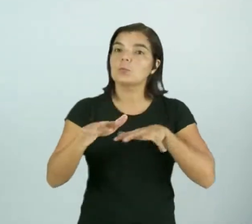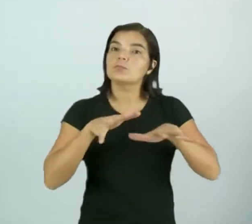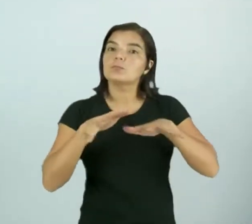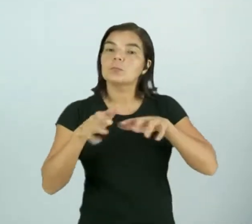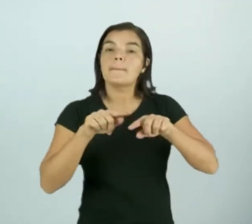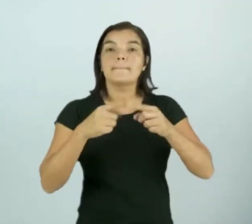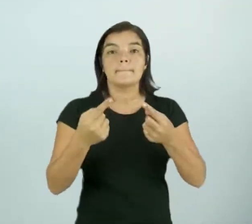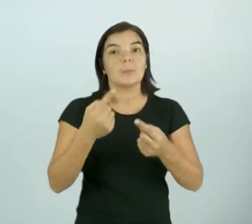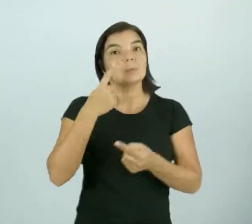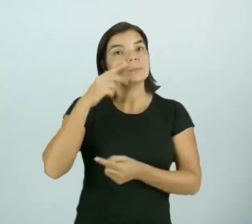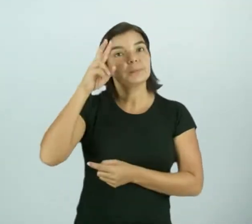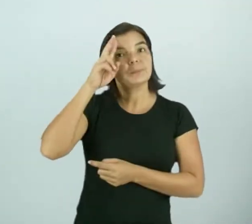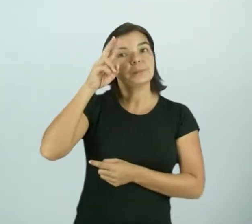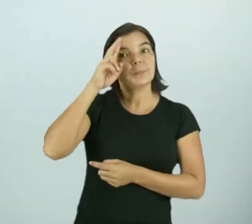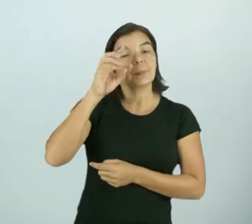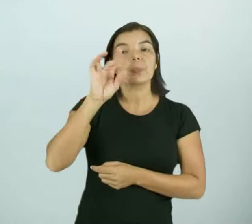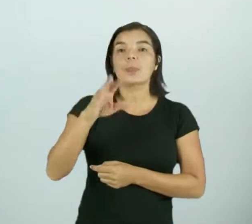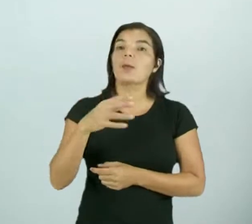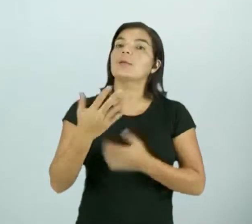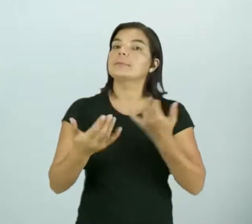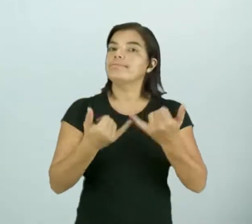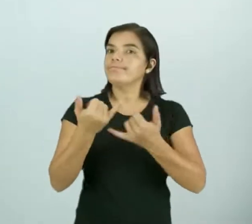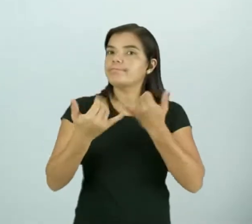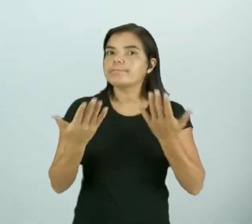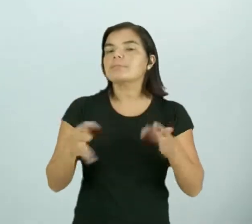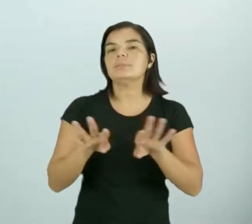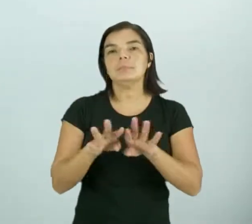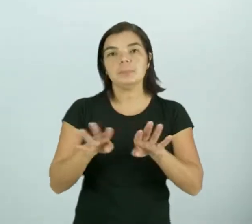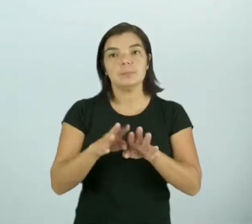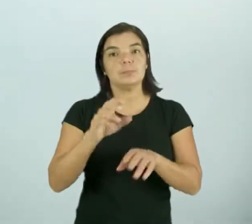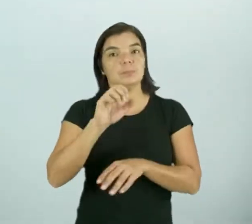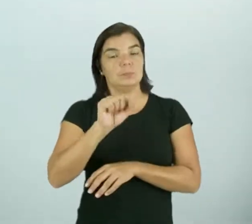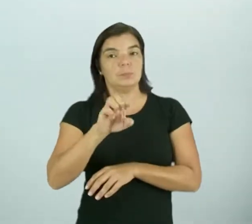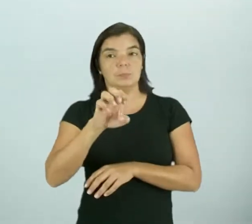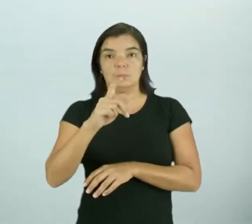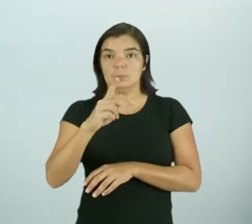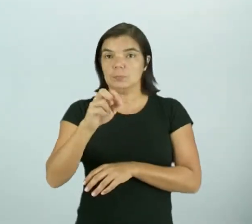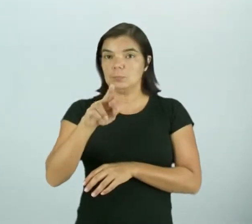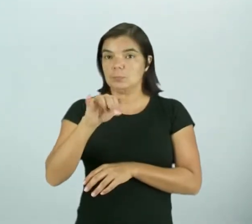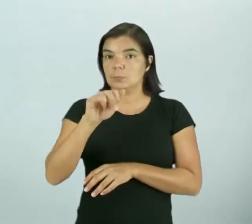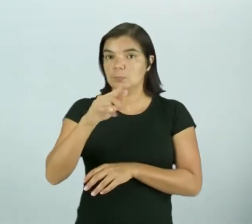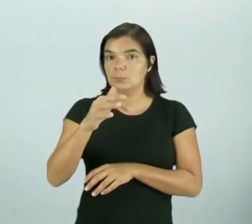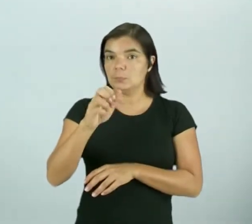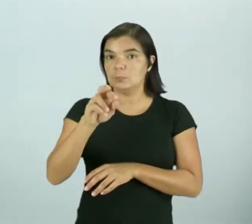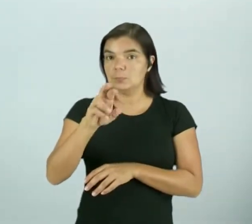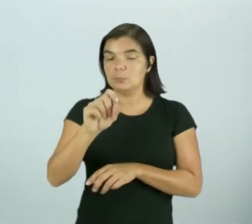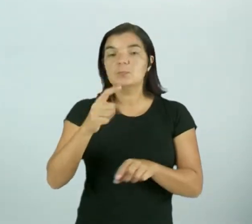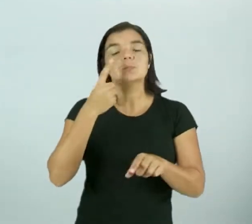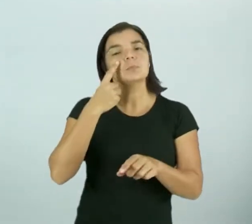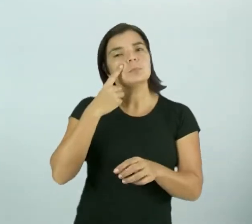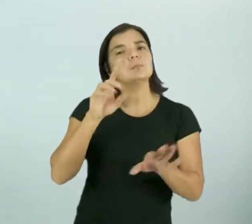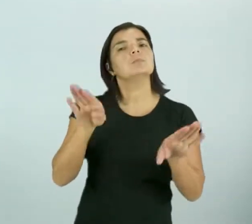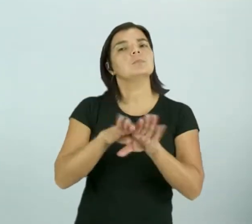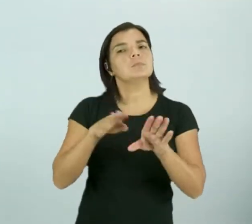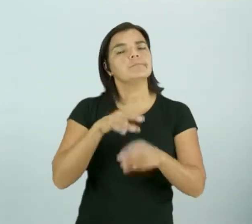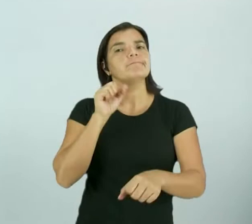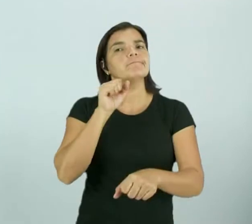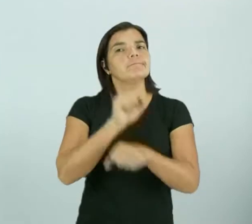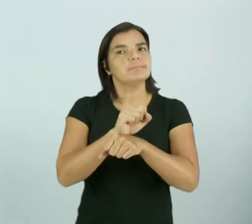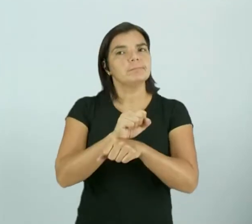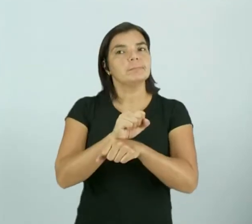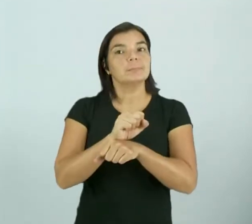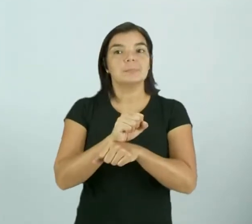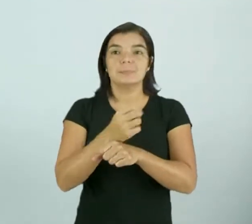locomovendo, mas a gente tem que lembrar que é um desenho. Quando a gente fala dos poríferos encontrados na natureza, a gente vai ver que, na verdade, eles vão ficar